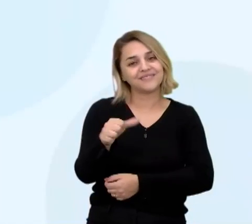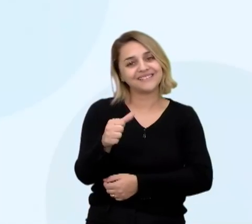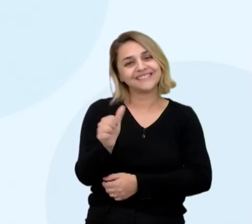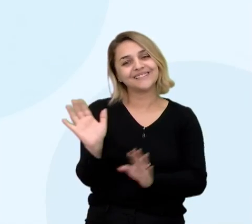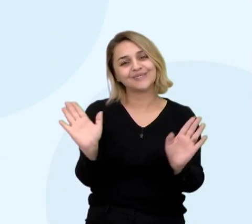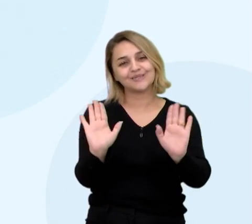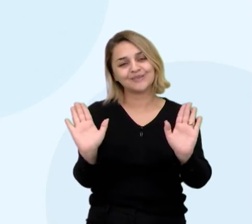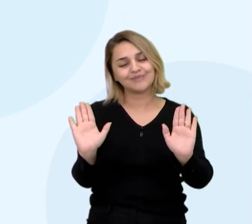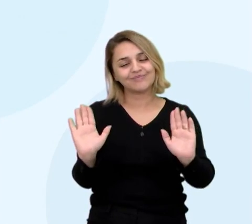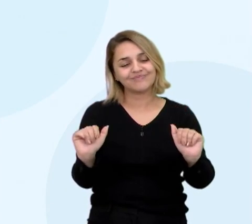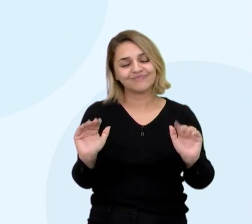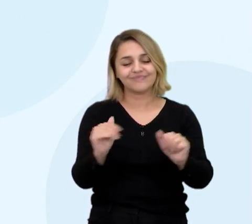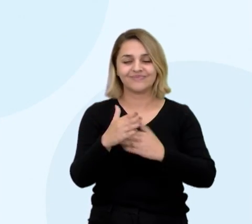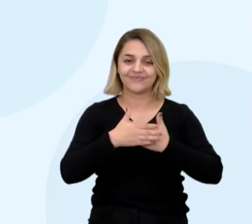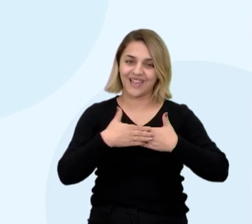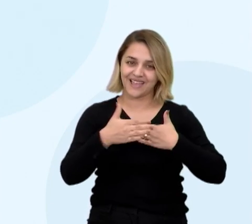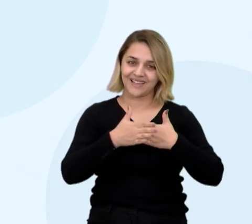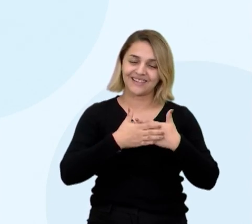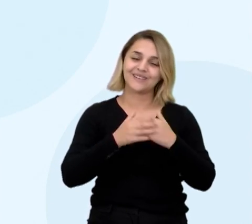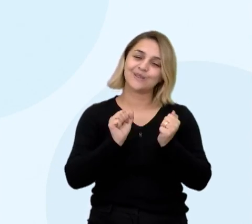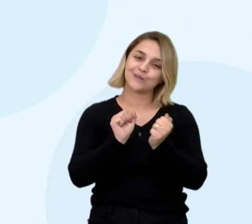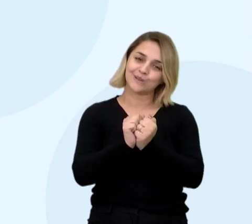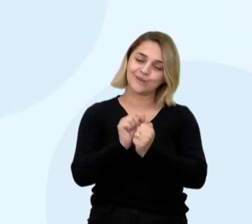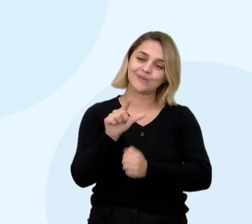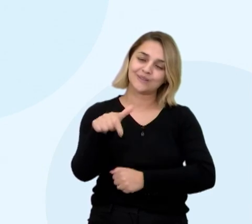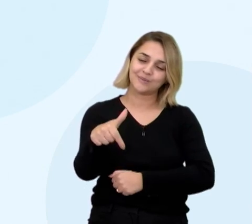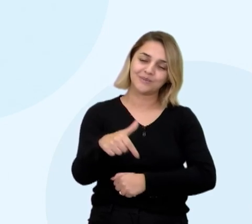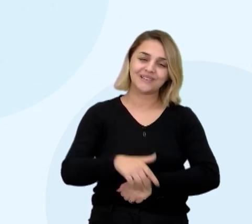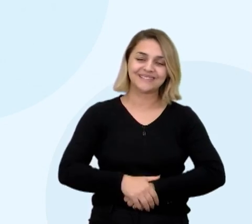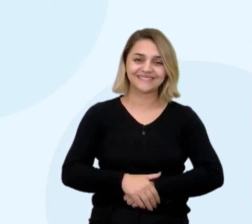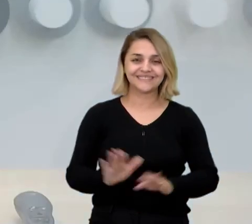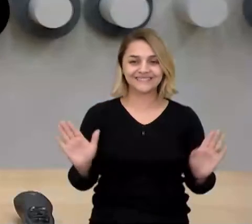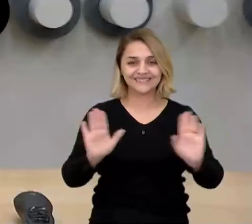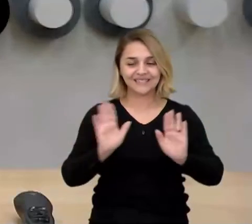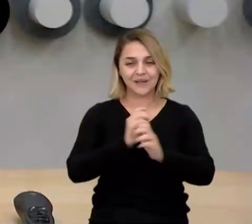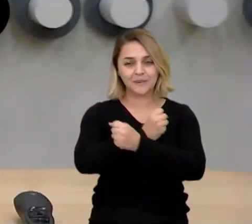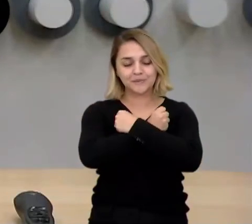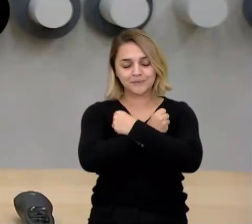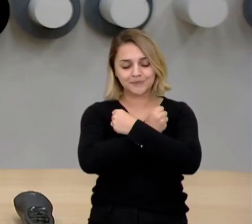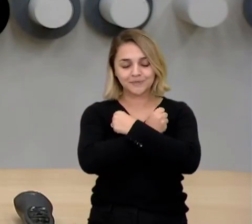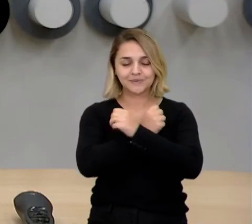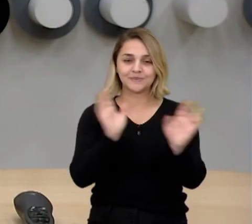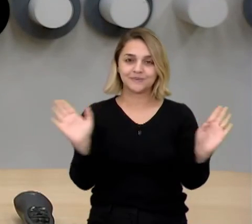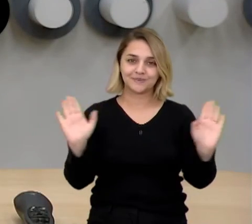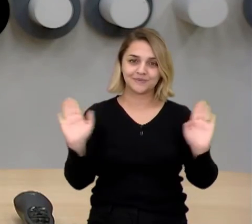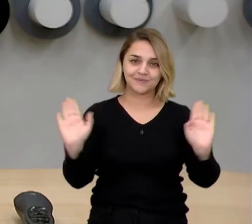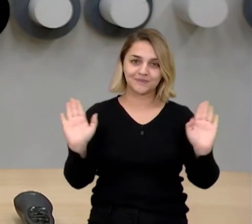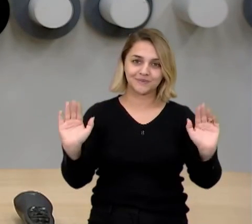muito carinho. Estaremos juntos novamente em breve. Um abraço e até logo.